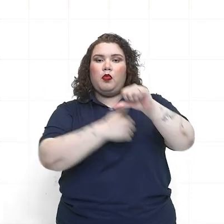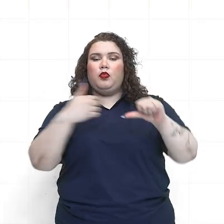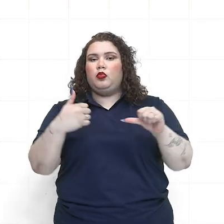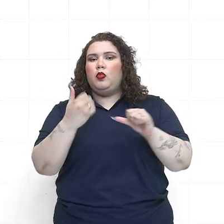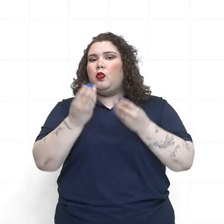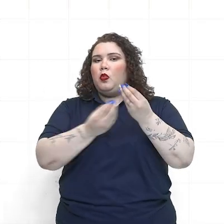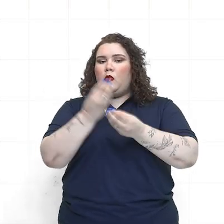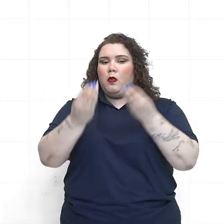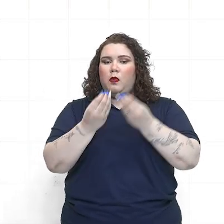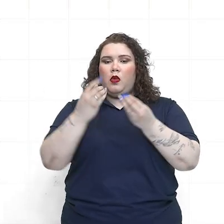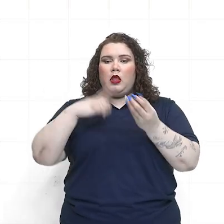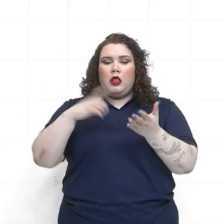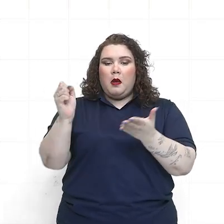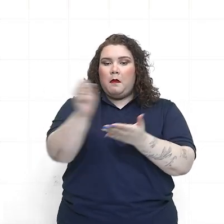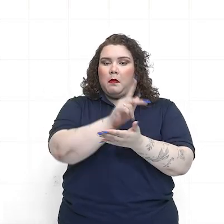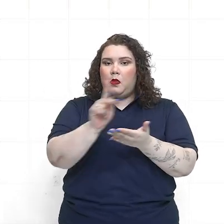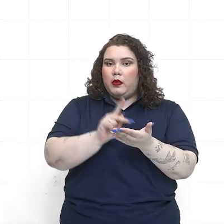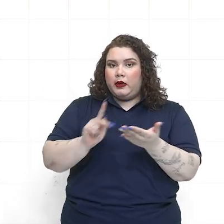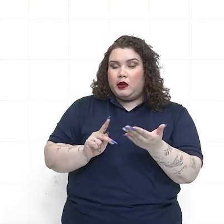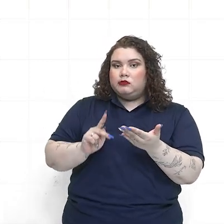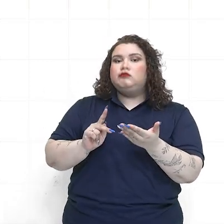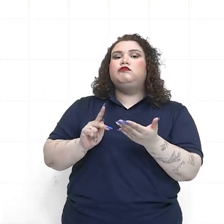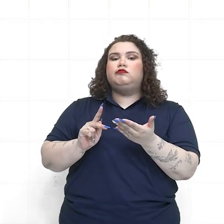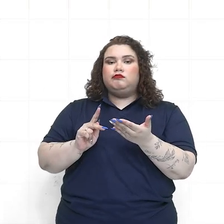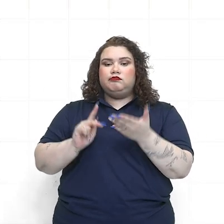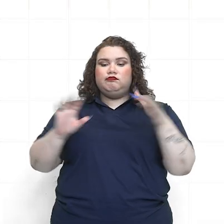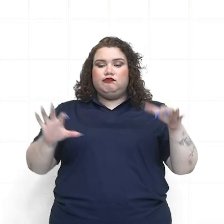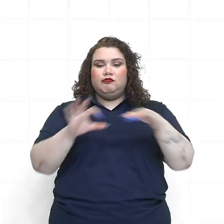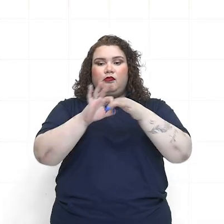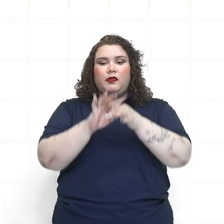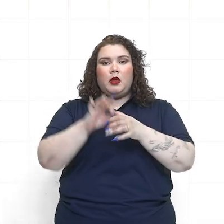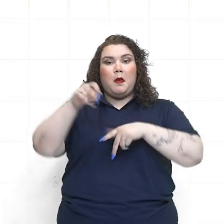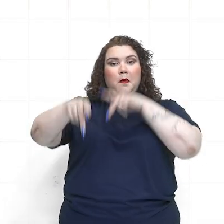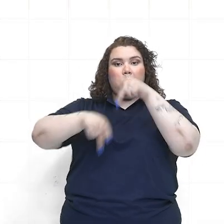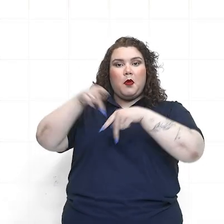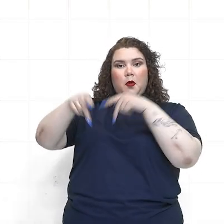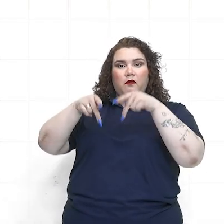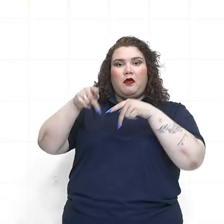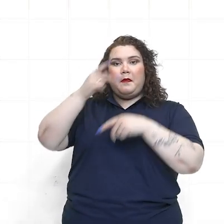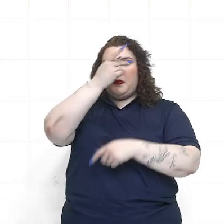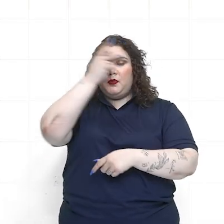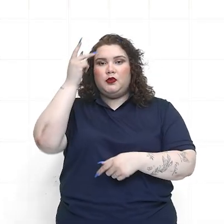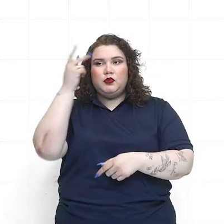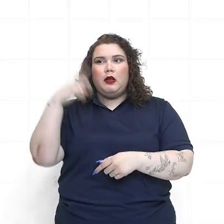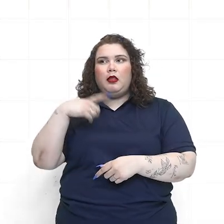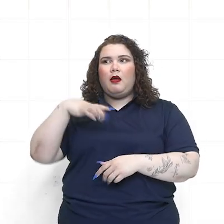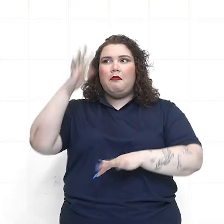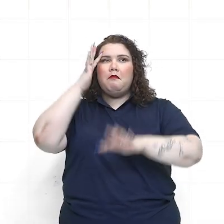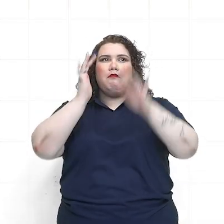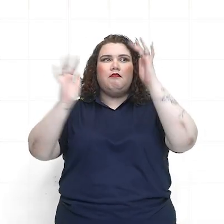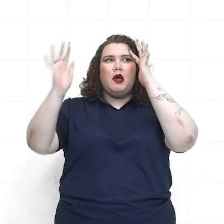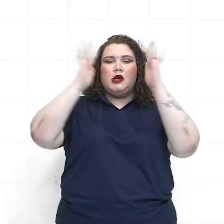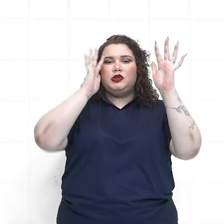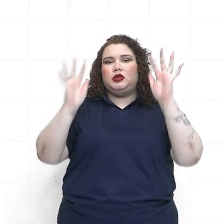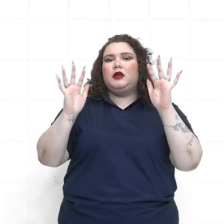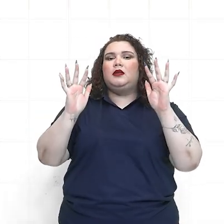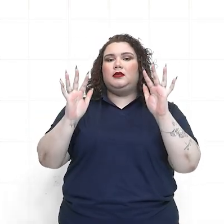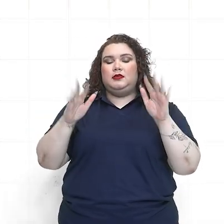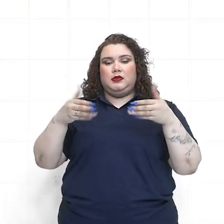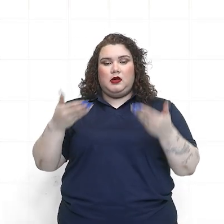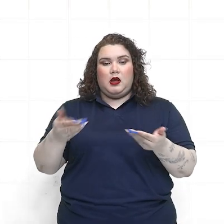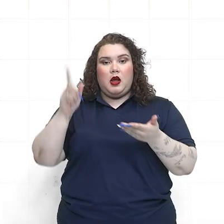efeito da evocação poética ou da imaginação, então, aí, popular. Isso que nos diz aí o